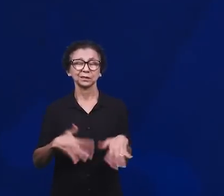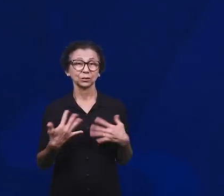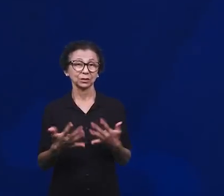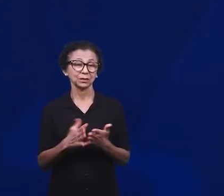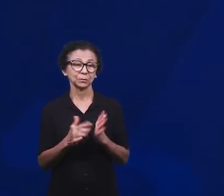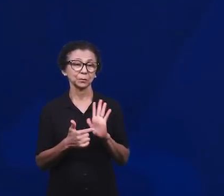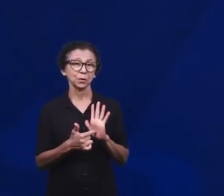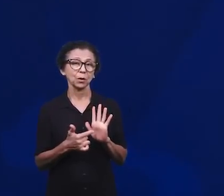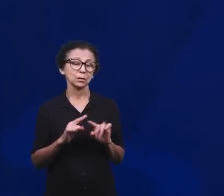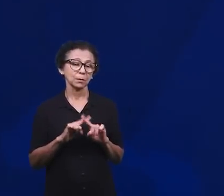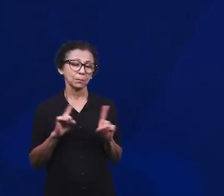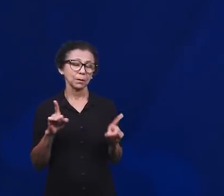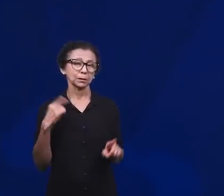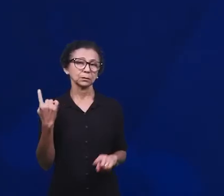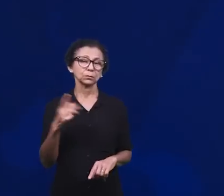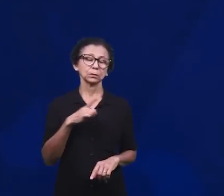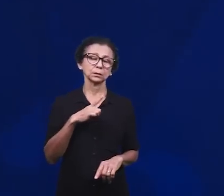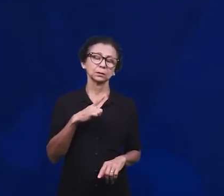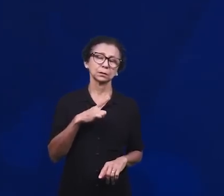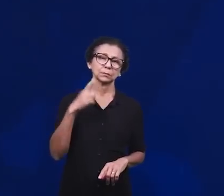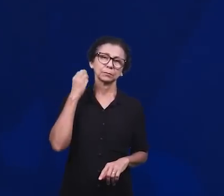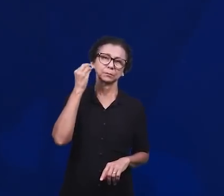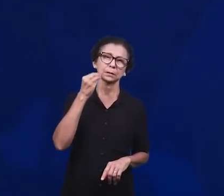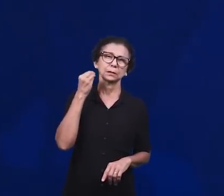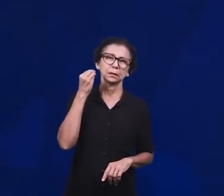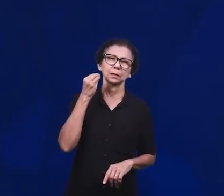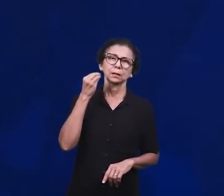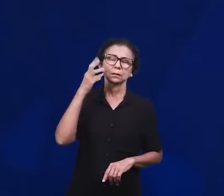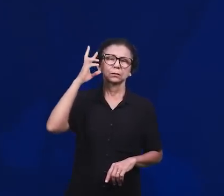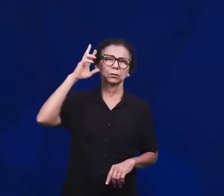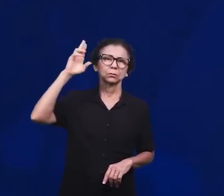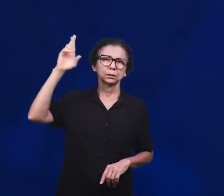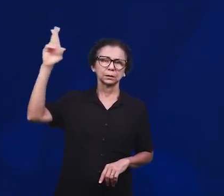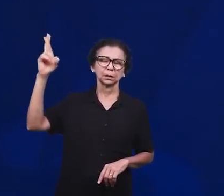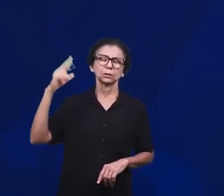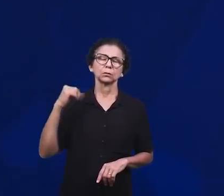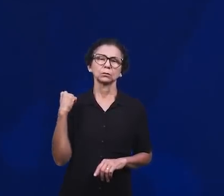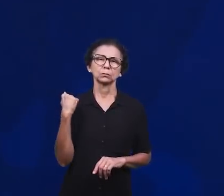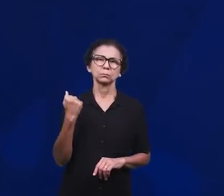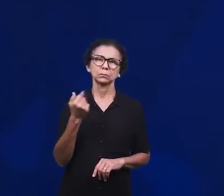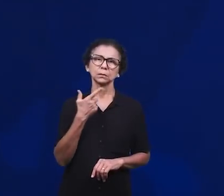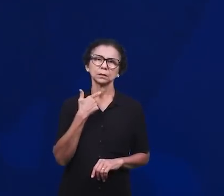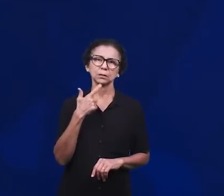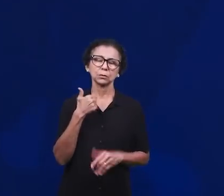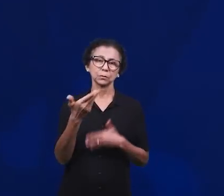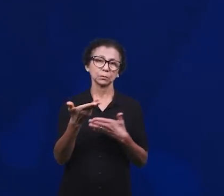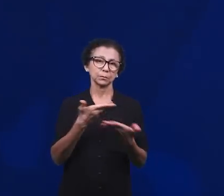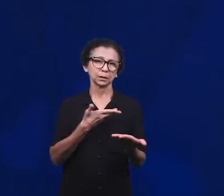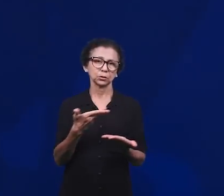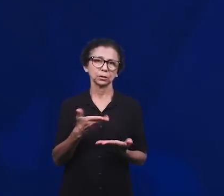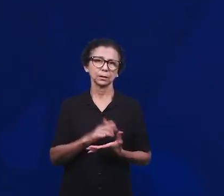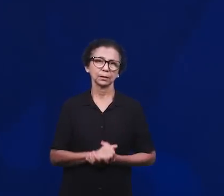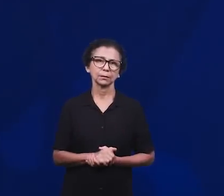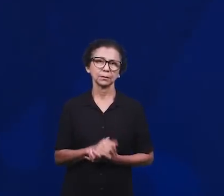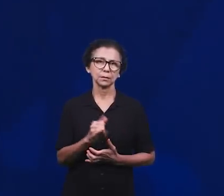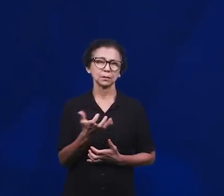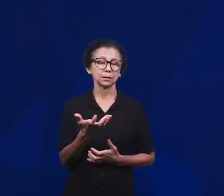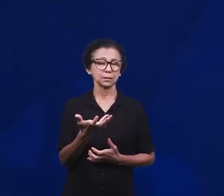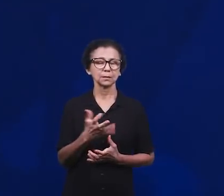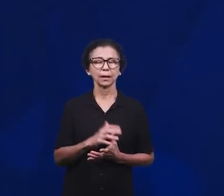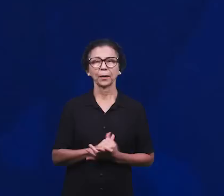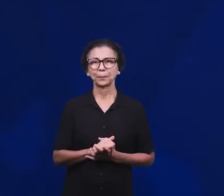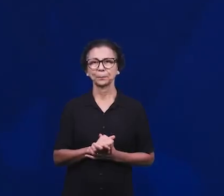bíblico, mas nós temos aqui uma experiência com o Senhor para compartilhar com você. E se você quiser viver esta